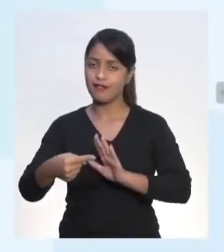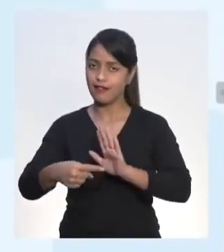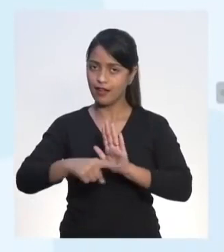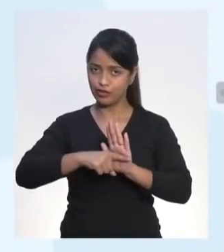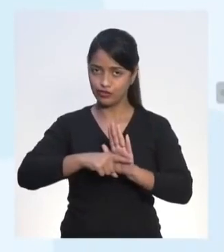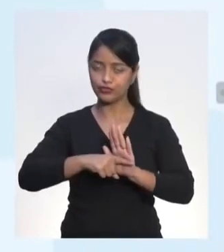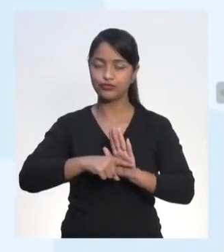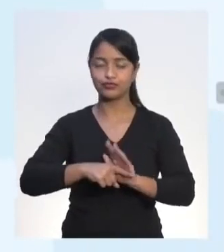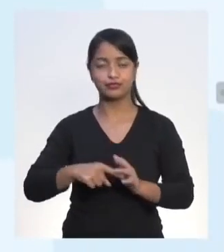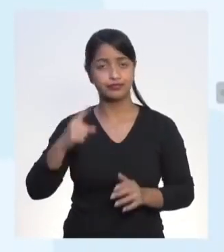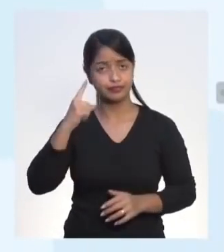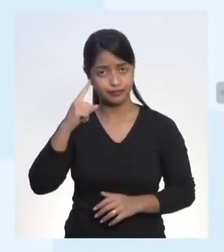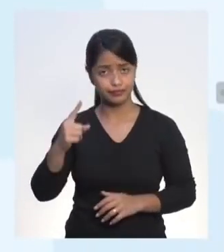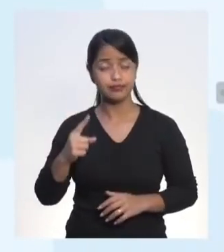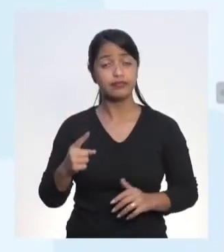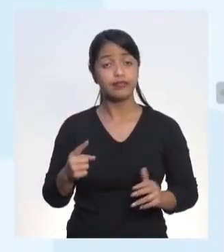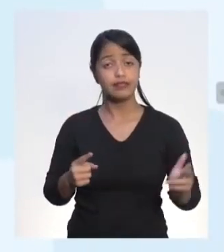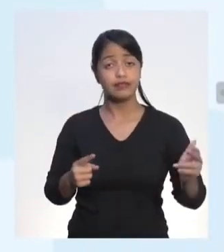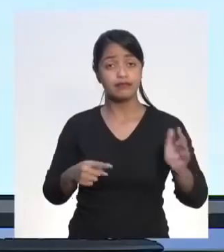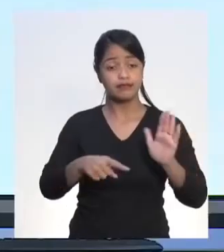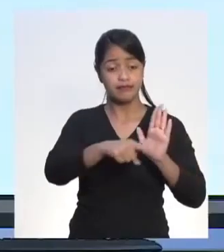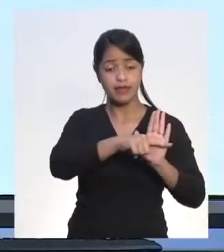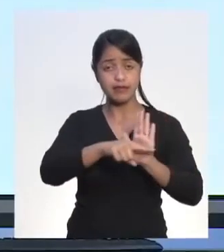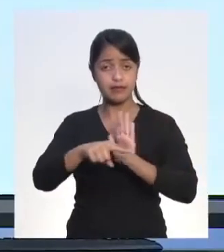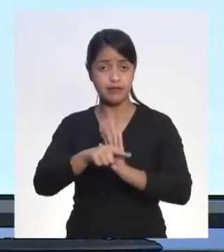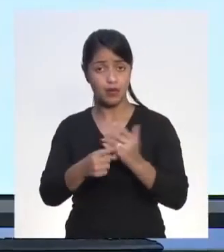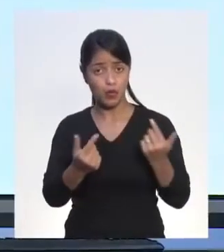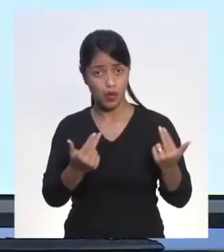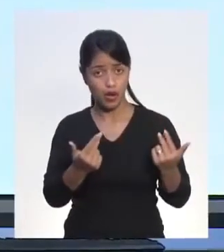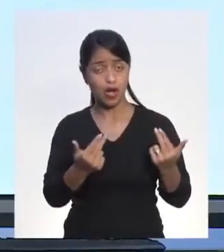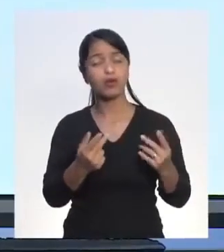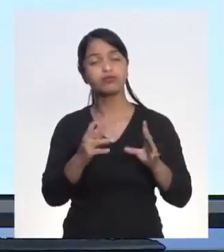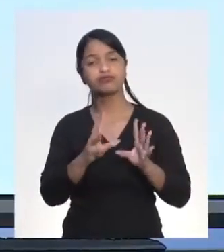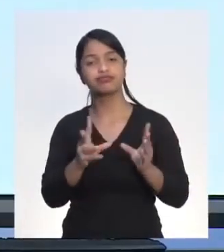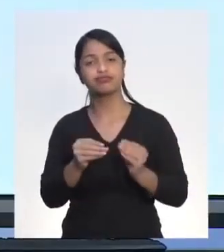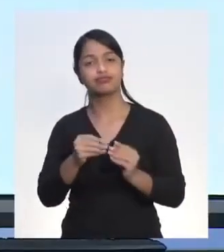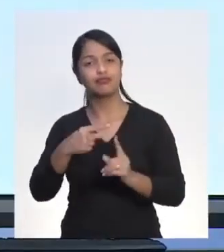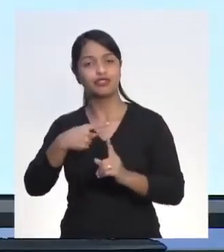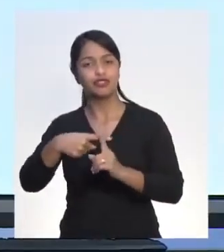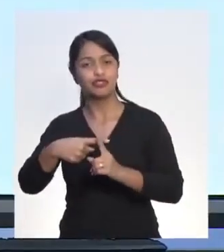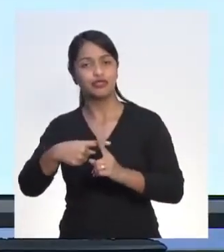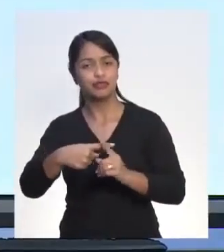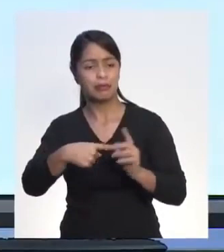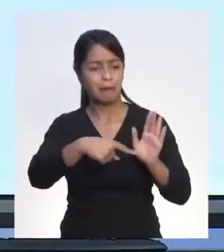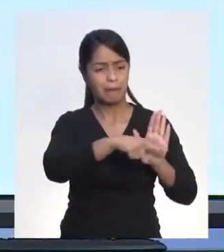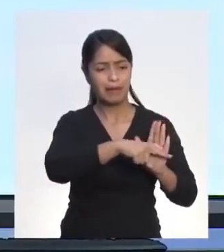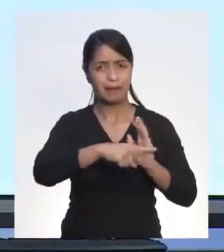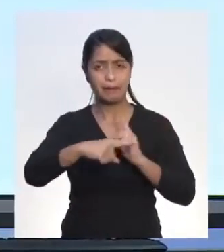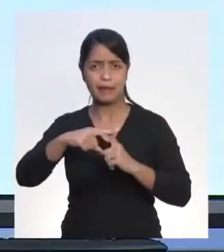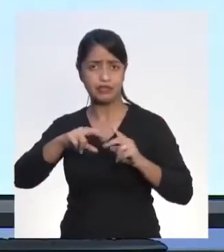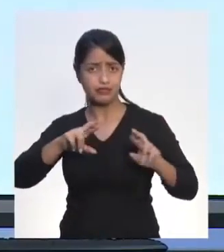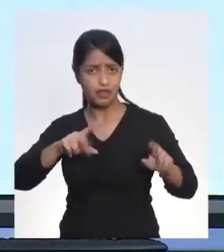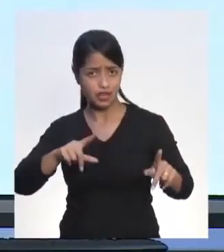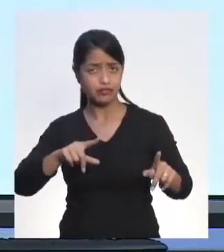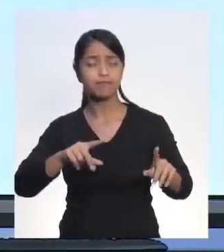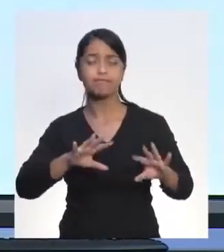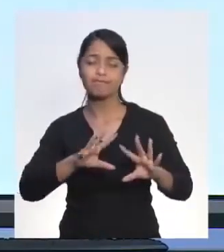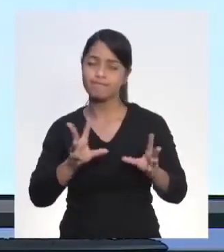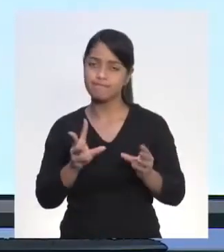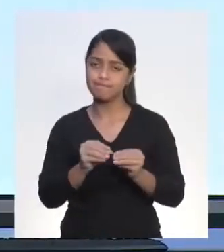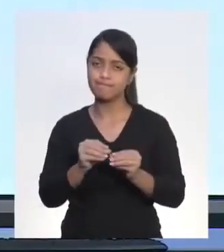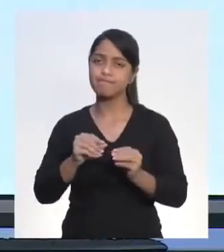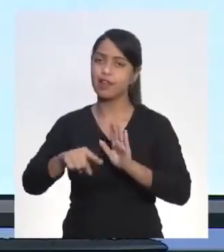positivo, sinais diferentes aí é negativo. Essa é a ideia e é como nós vamos operar. Lembrando,